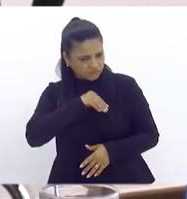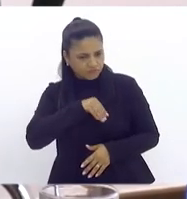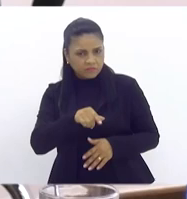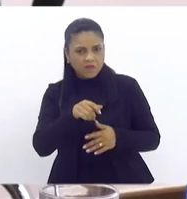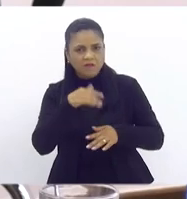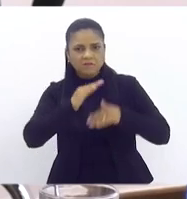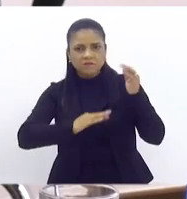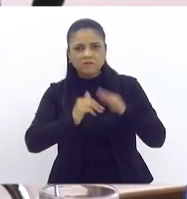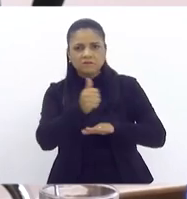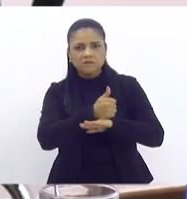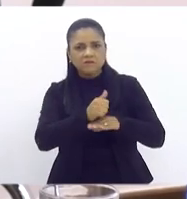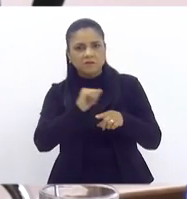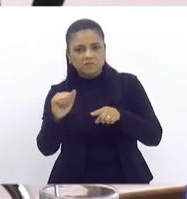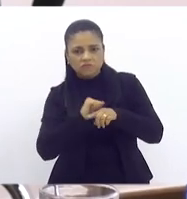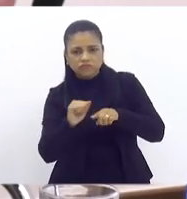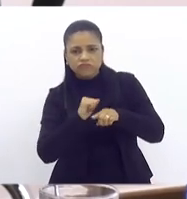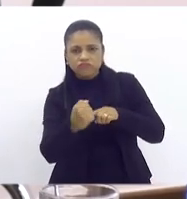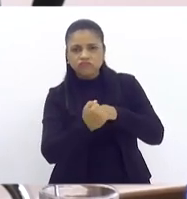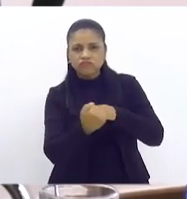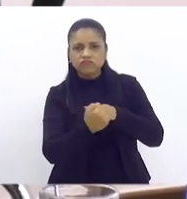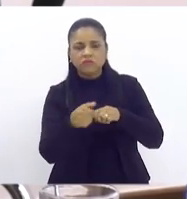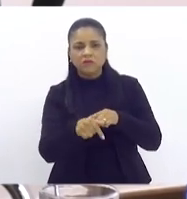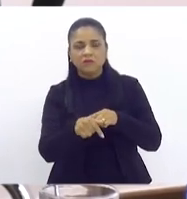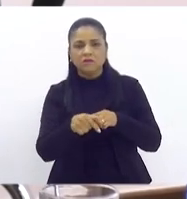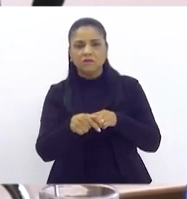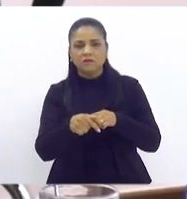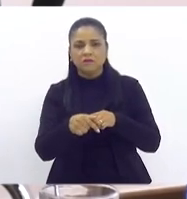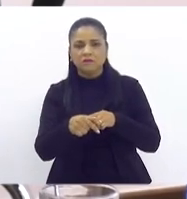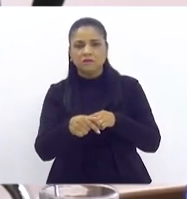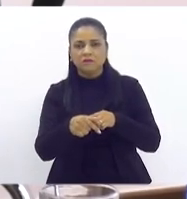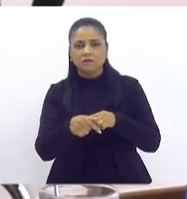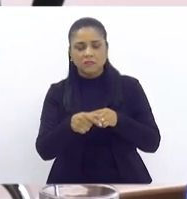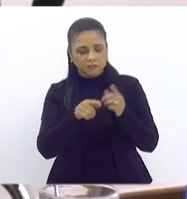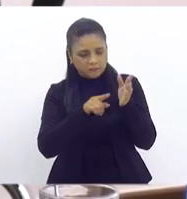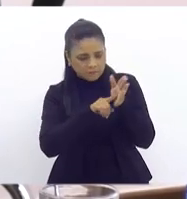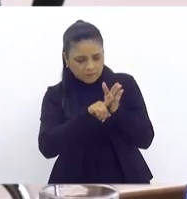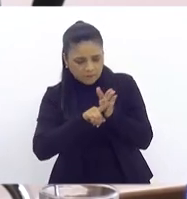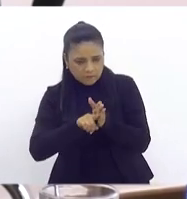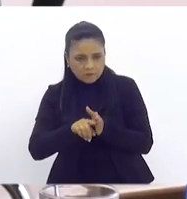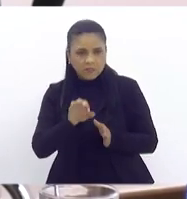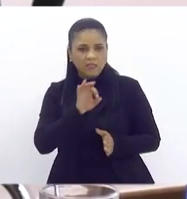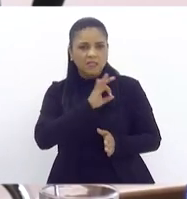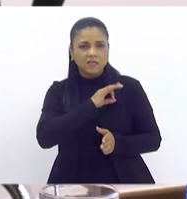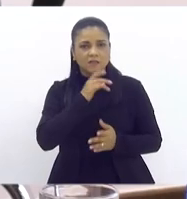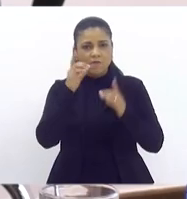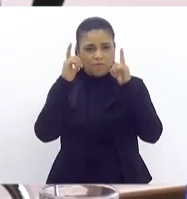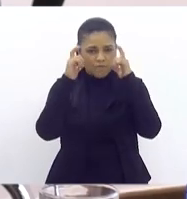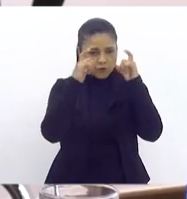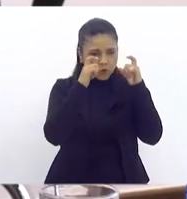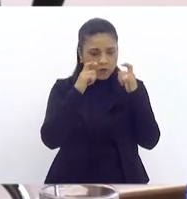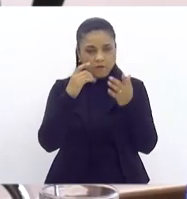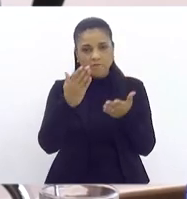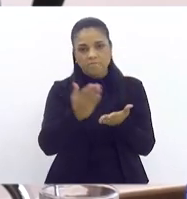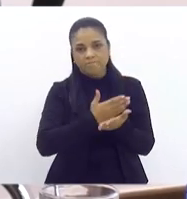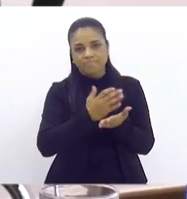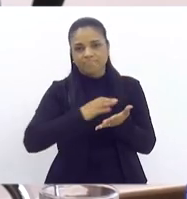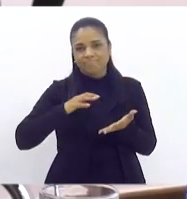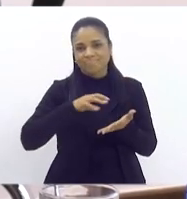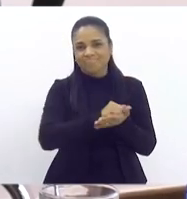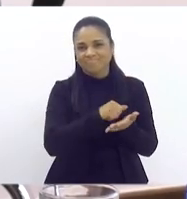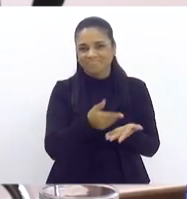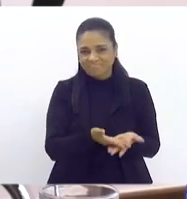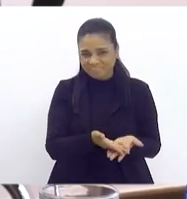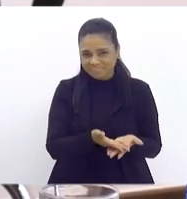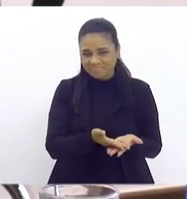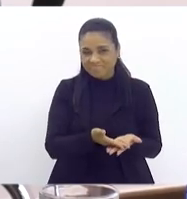eh eh desses bancos porque eles chegam lá são checados são fotografados e já ficam ali cadastrados